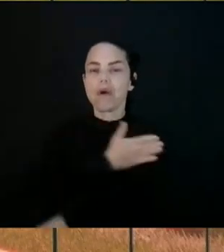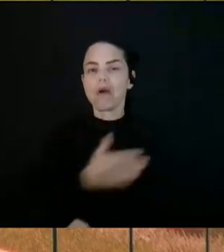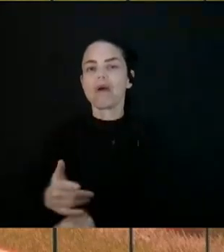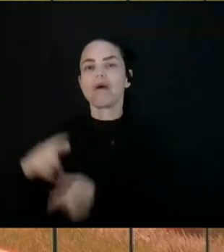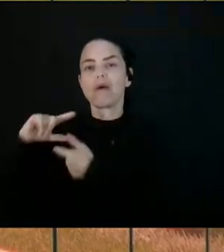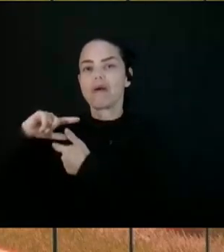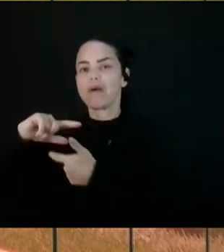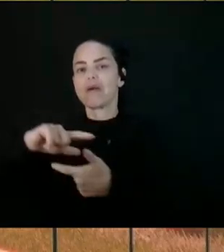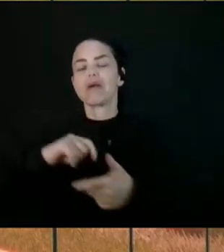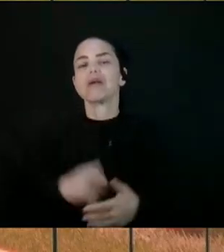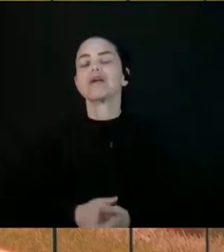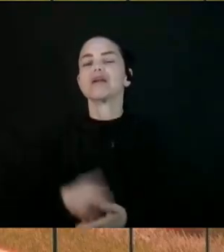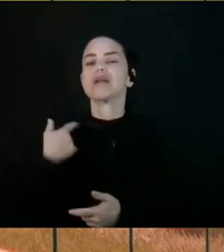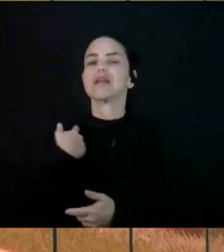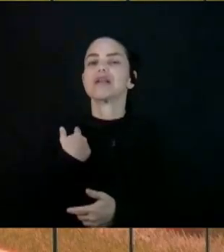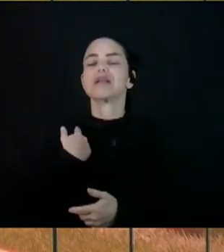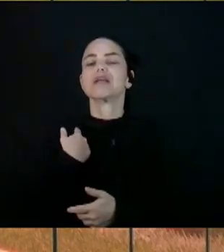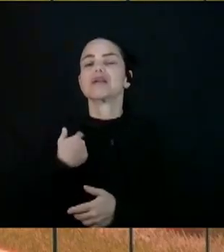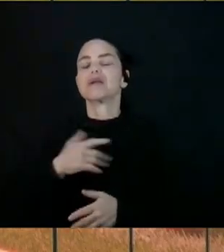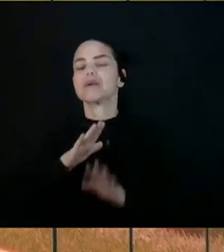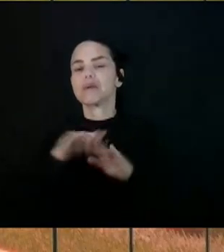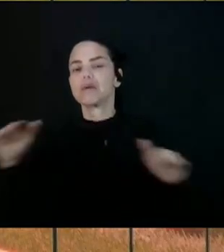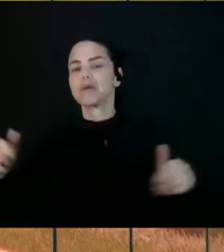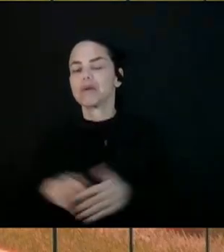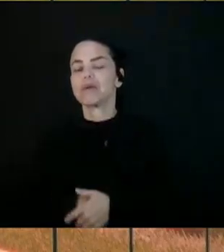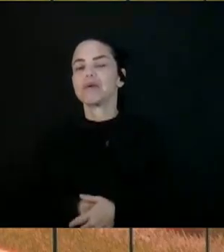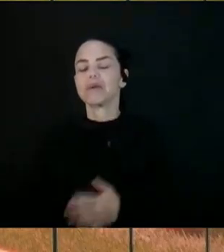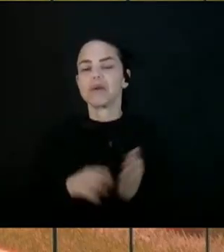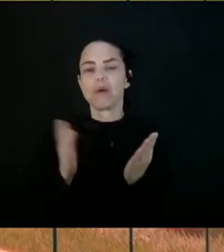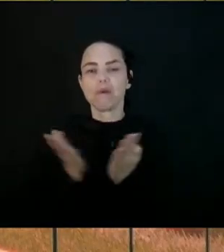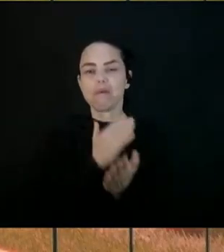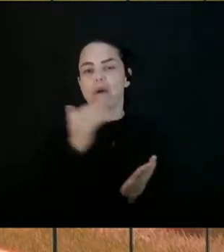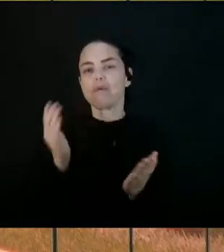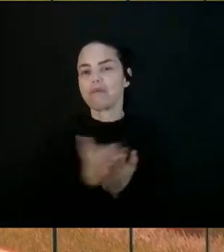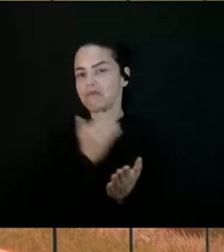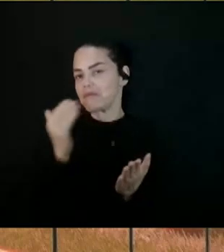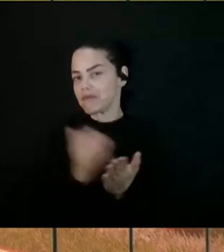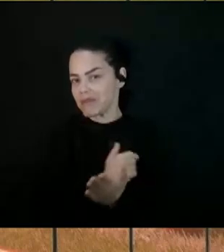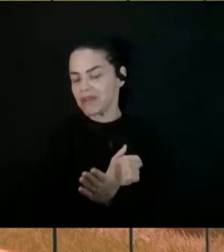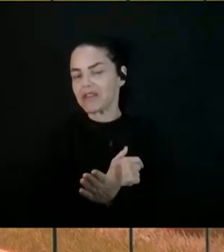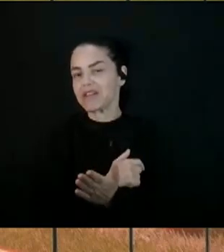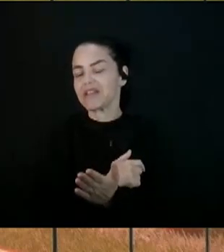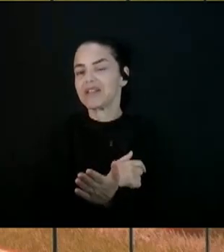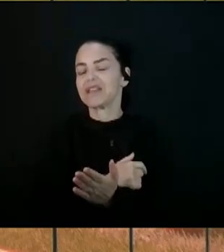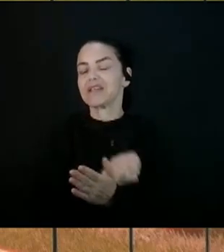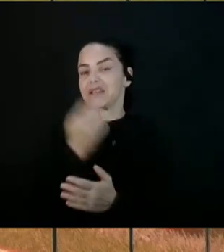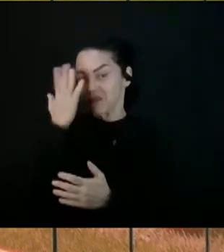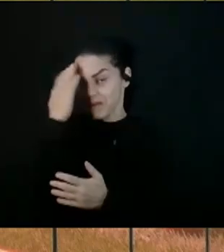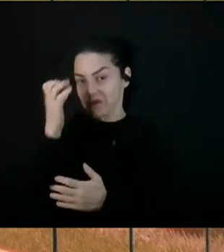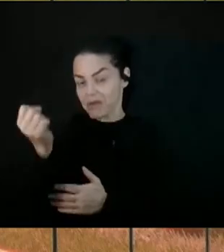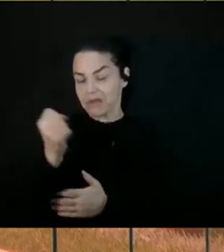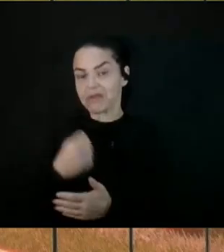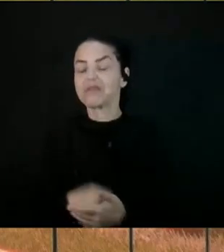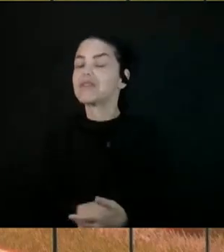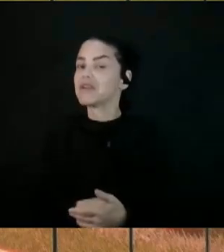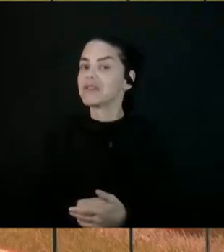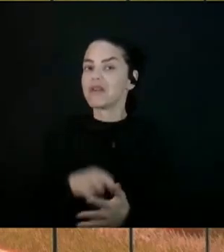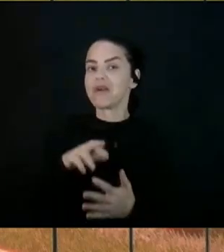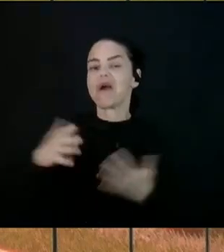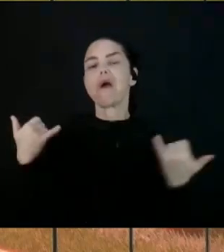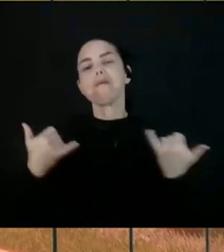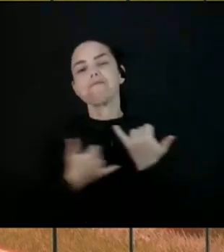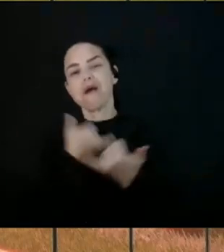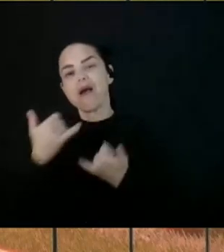crianças e adolescentes. Os álbuns de figurinhas voltaram a fazer sucesso. E além da diversão,